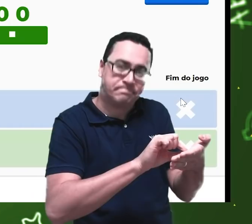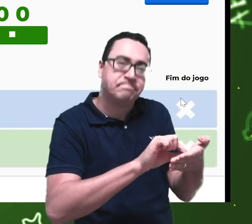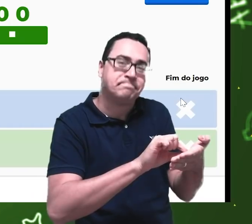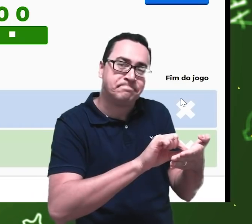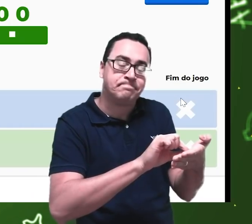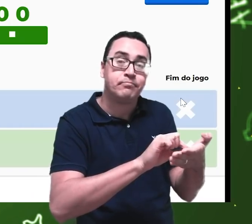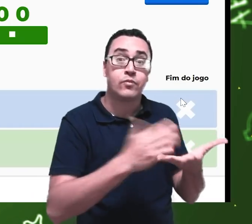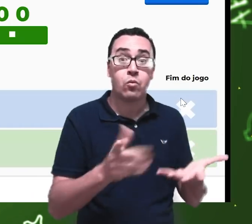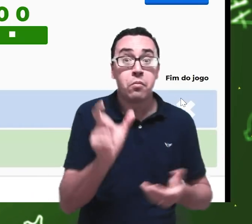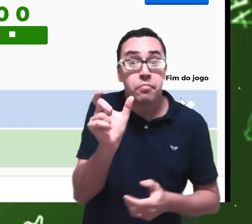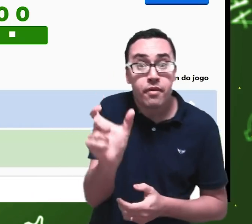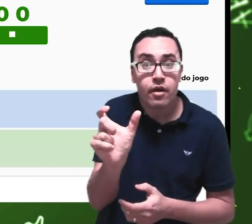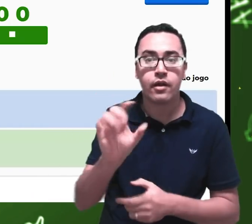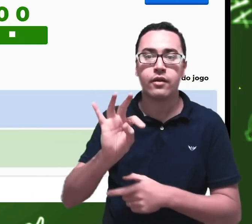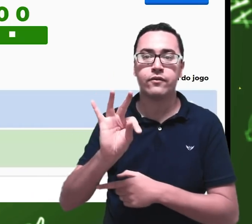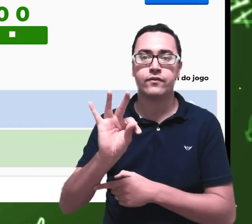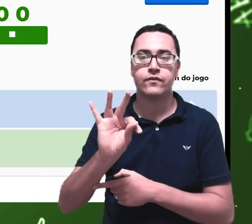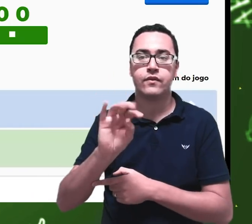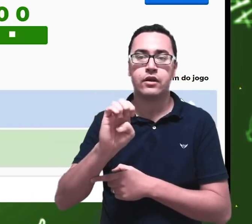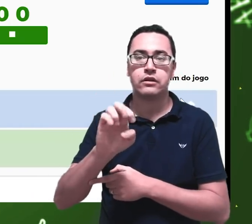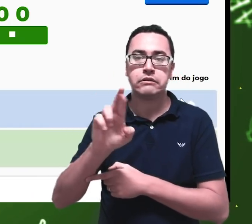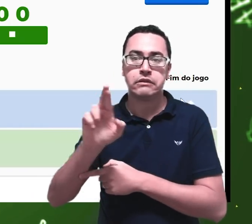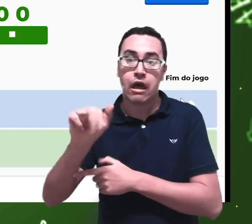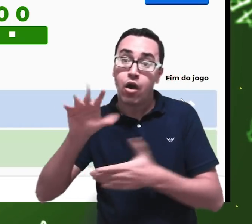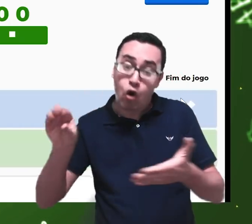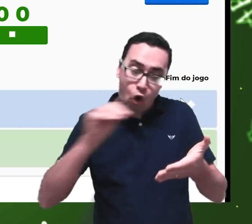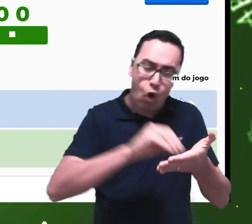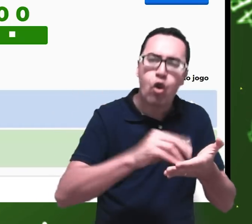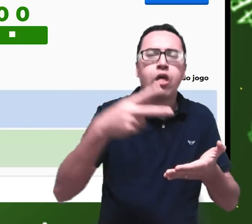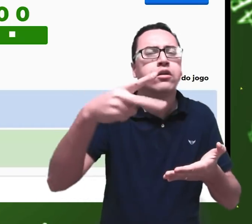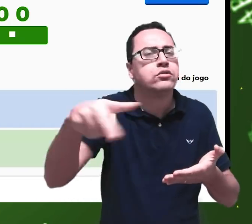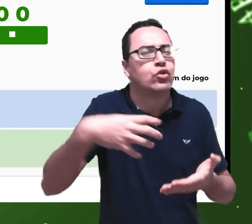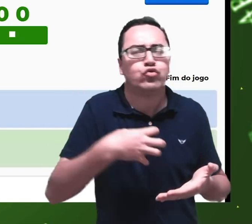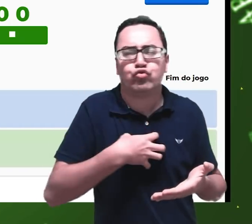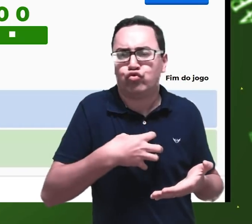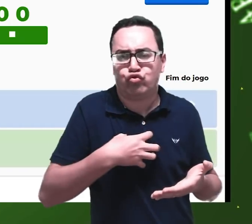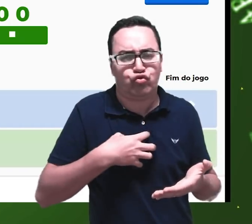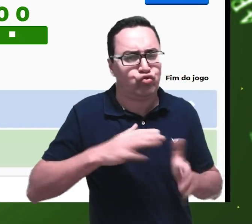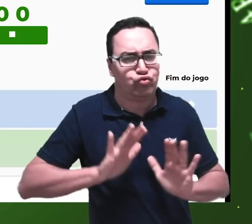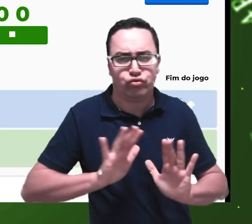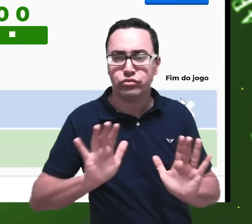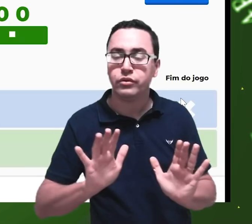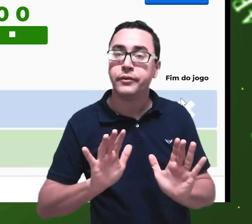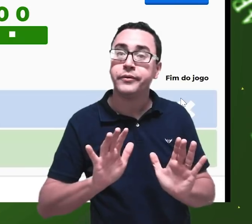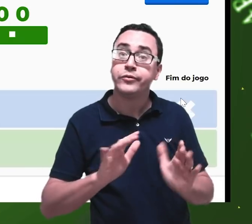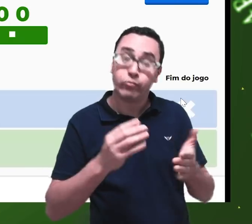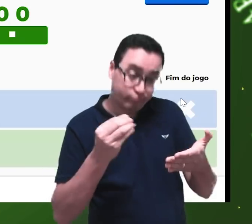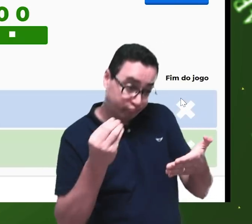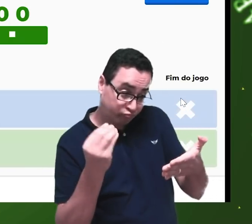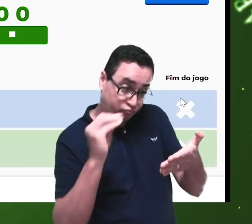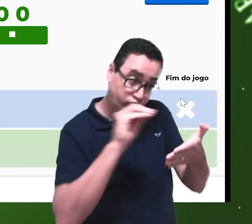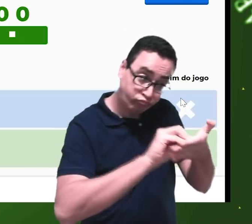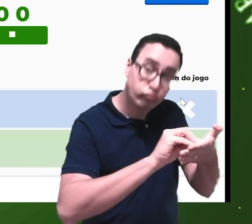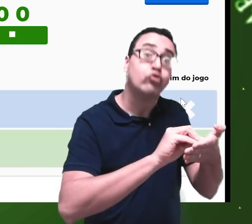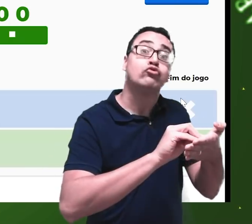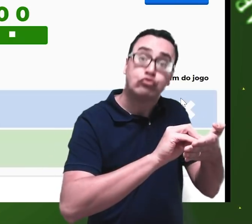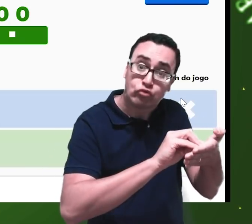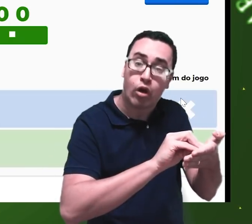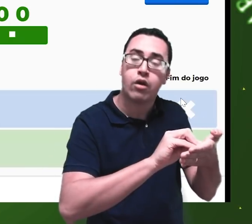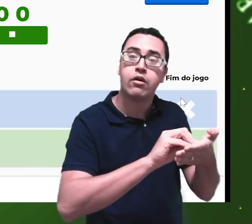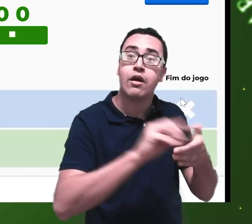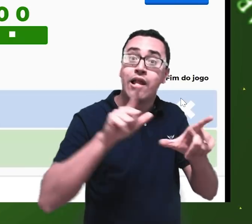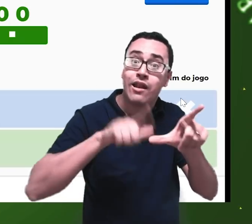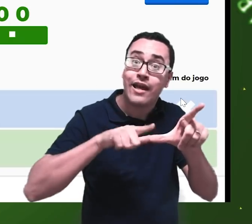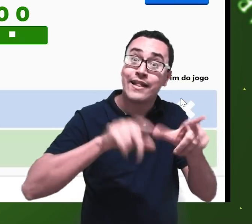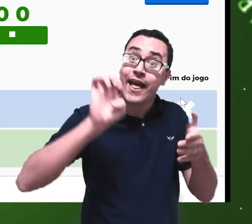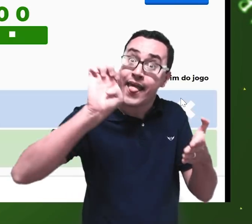Vamos escrevê-la do seu melhor jeito. E circulem a letra